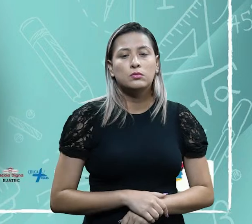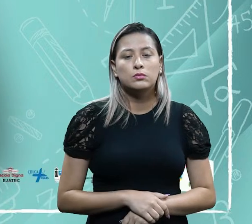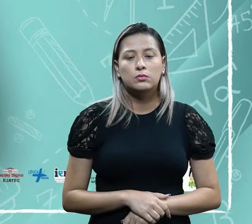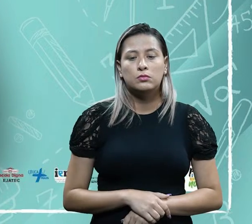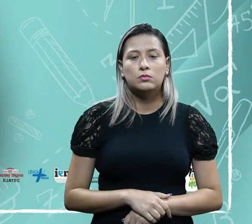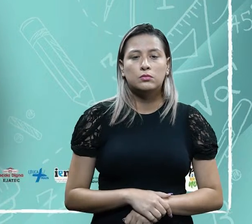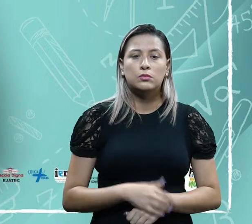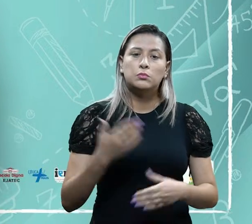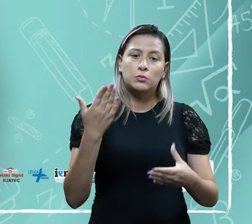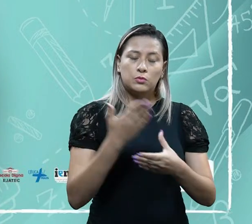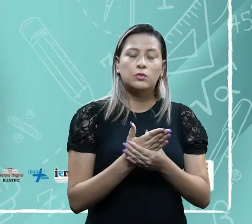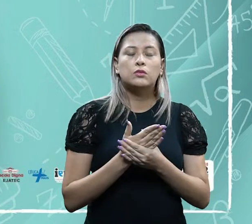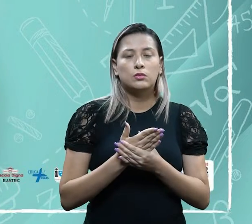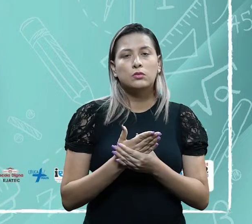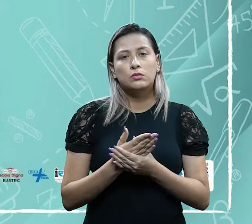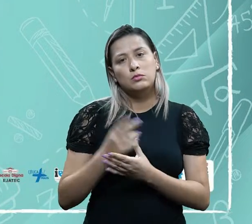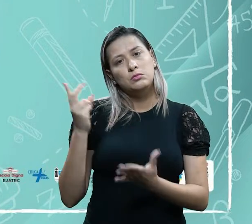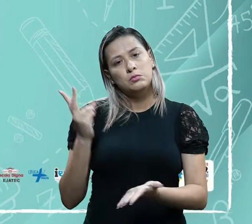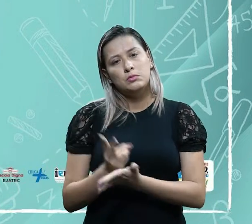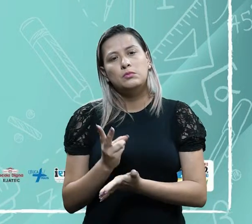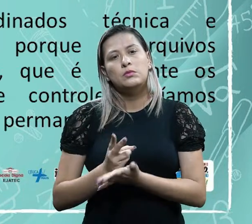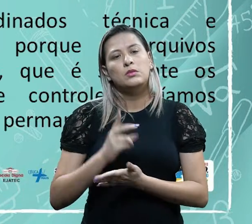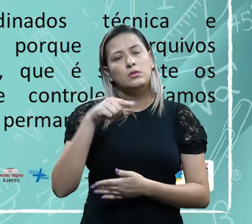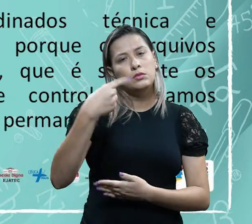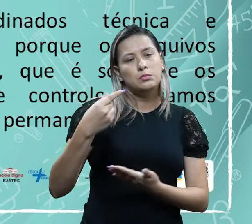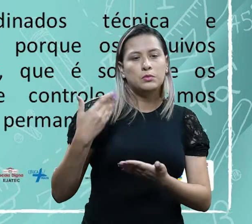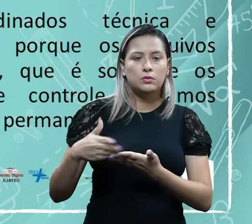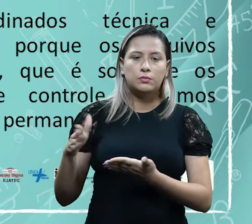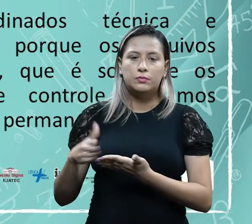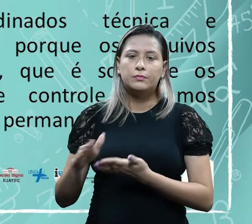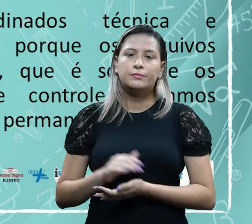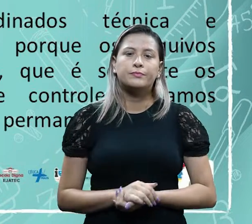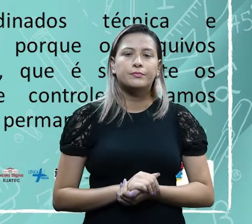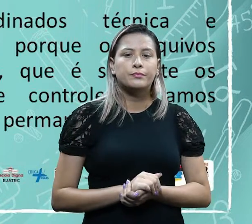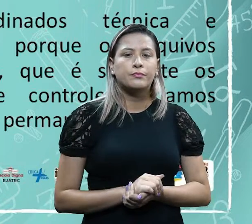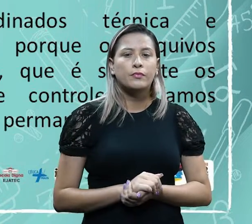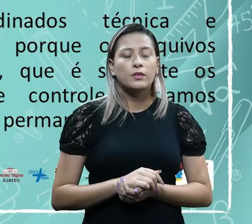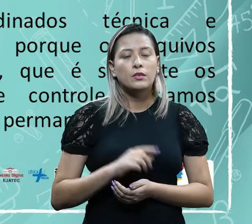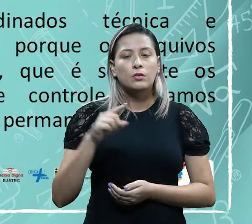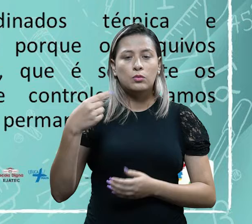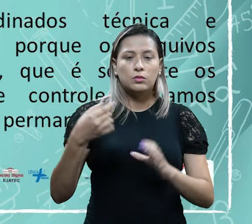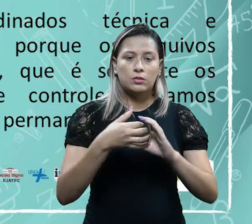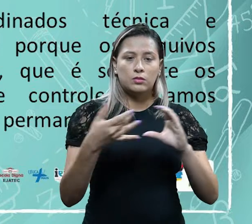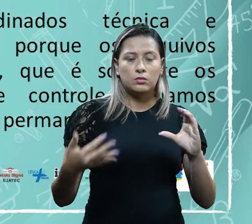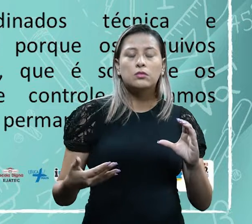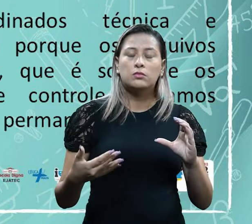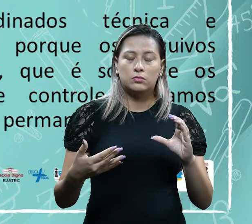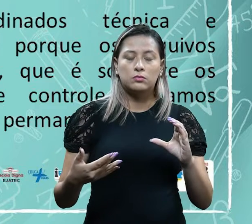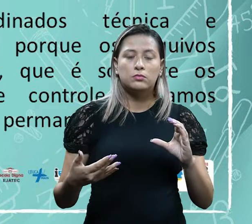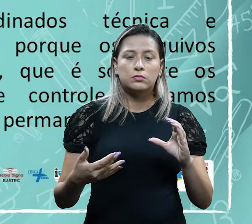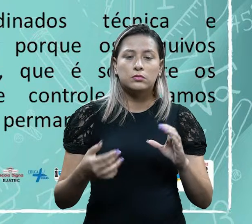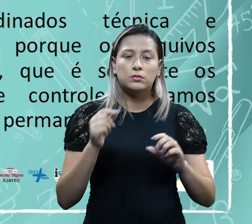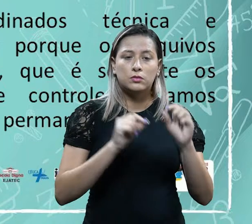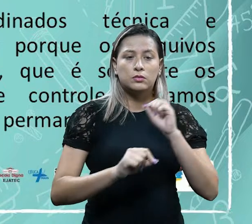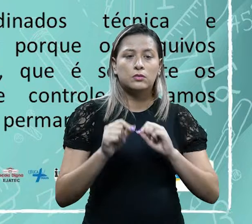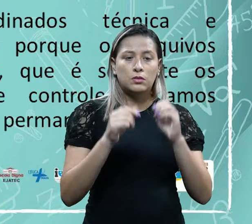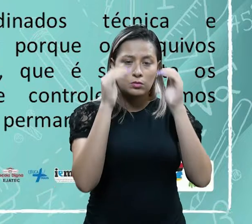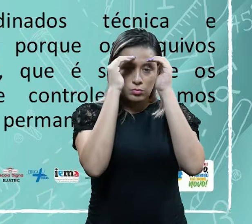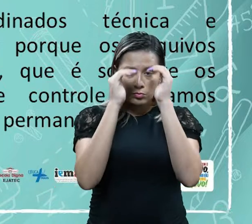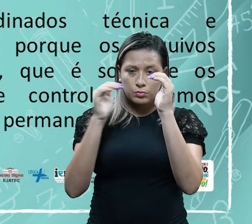para o arquivo permanente ou eliminados de acordo com o seu valor. Bom, outra característica que a gente tem desses arquivos é